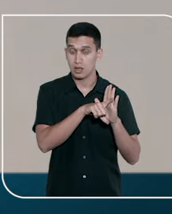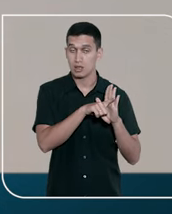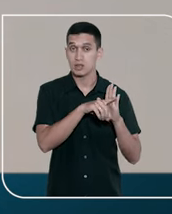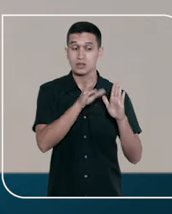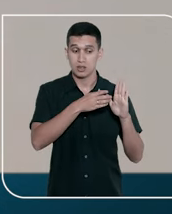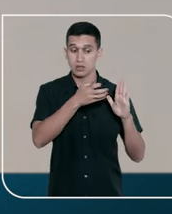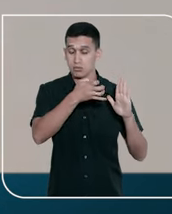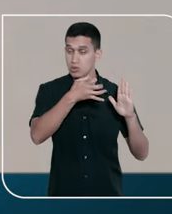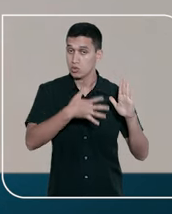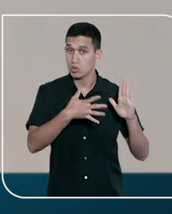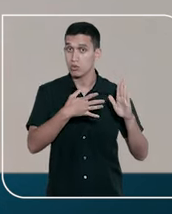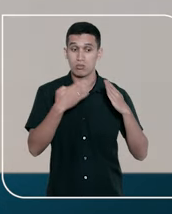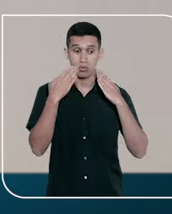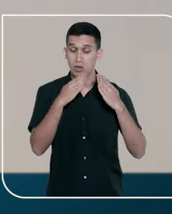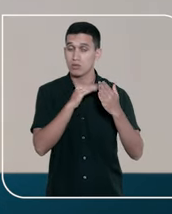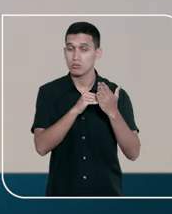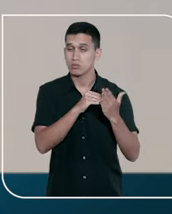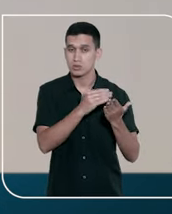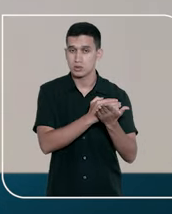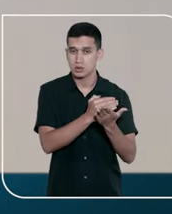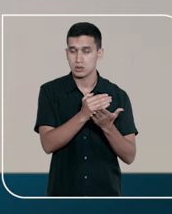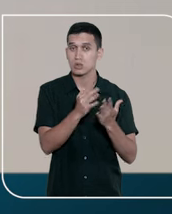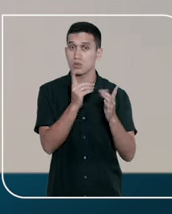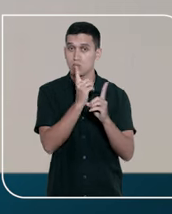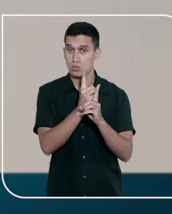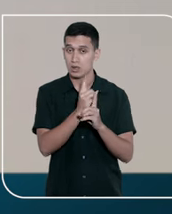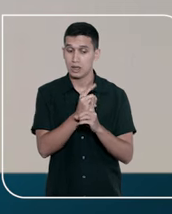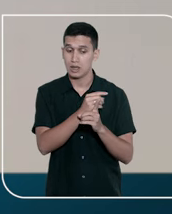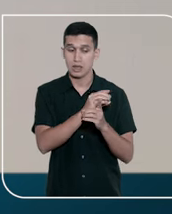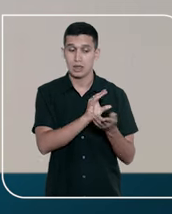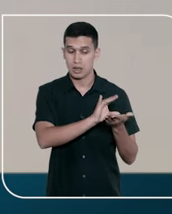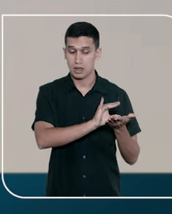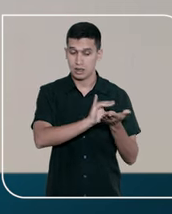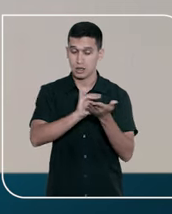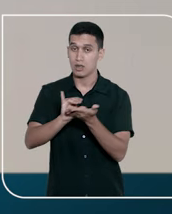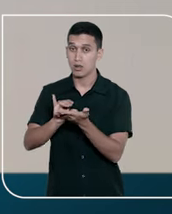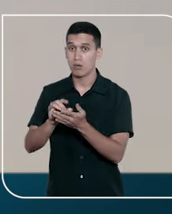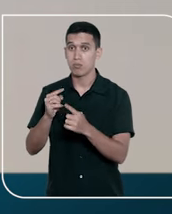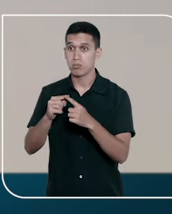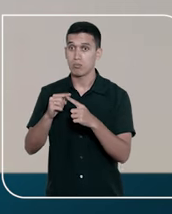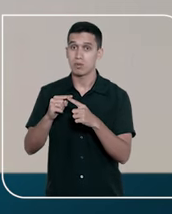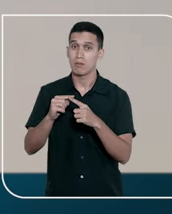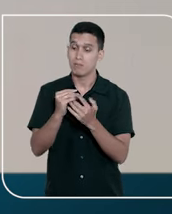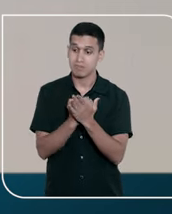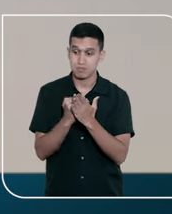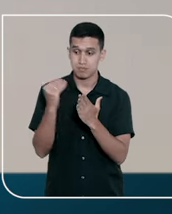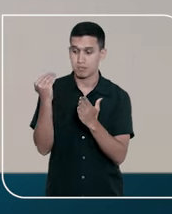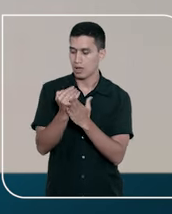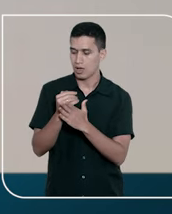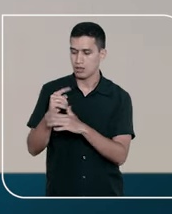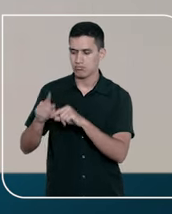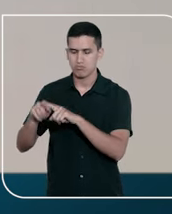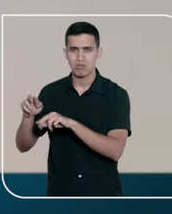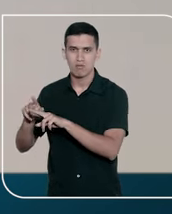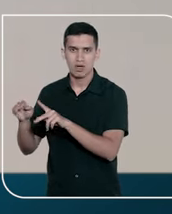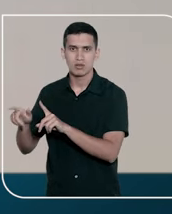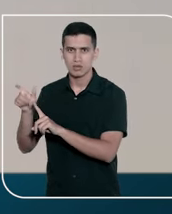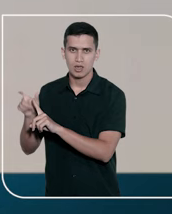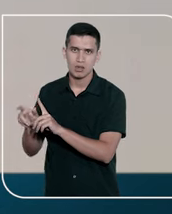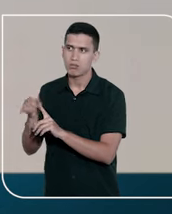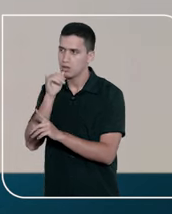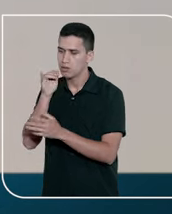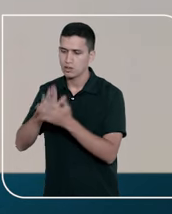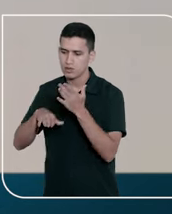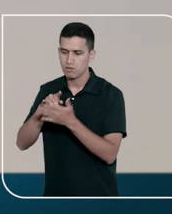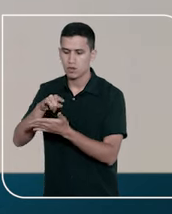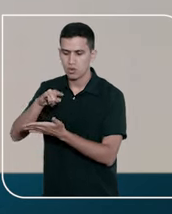que expressamente passou a se determinar que a indenização por dano extra-patrimonial em falha de execução do contrato de